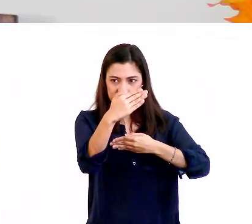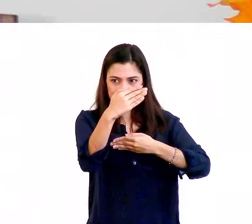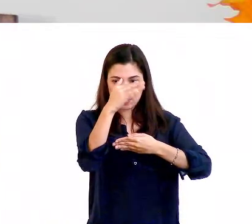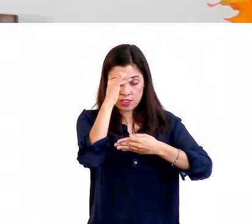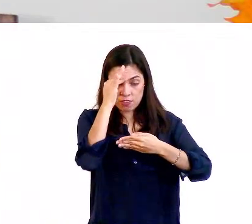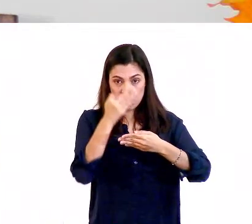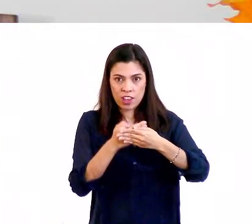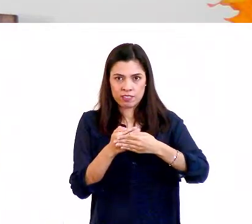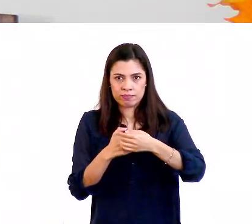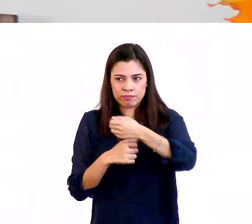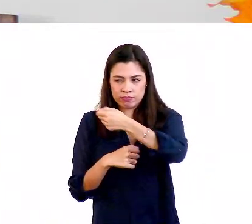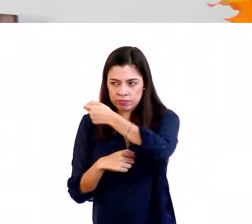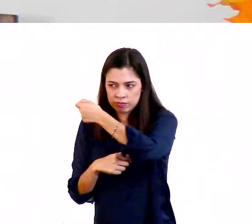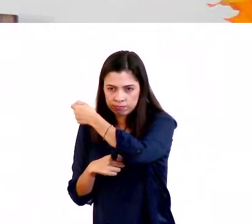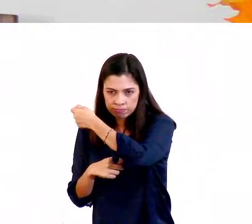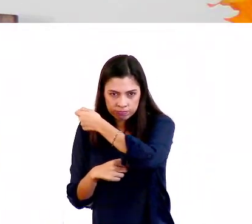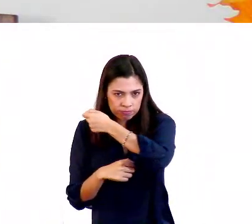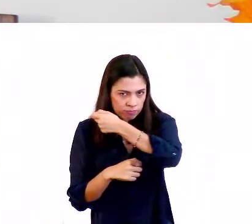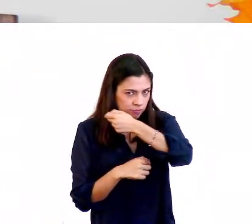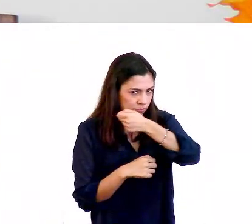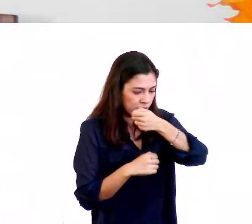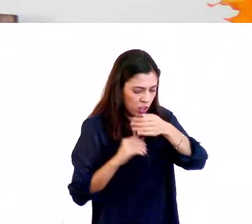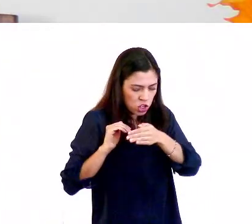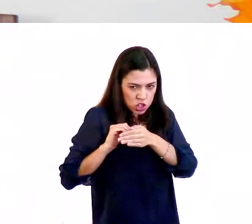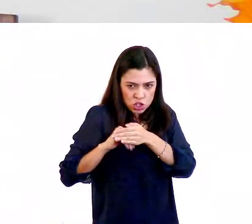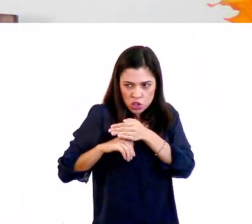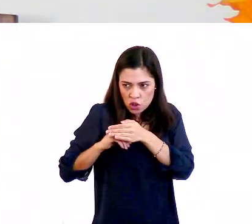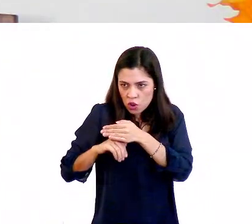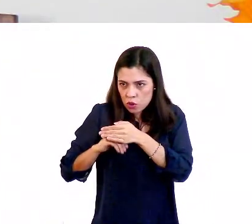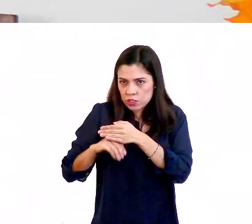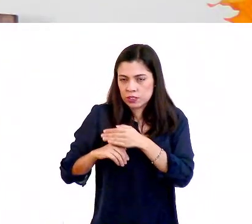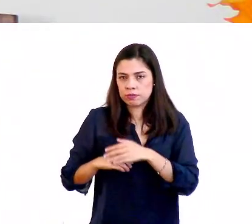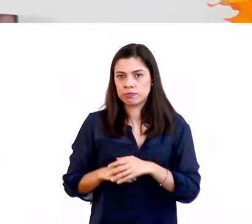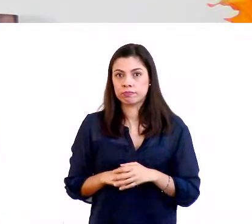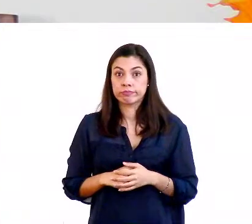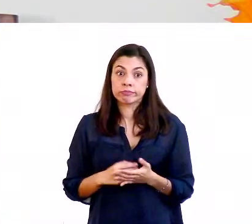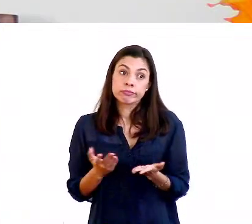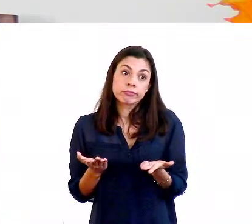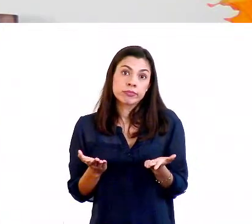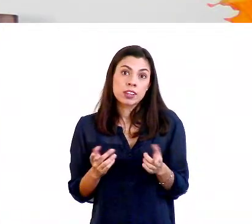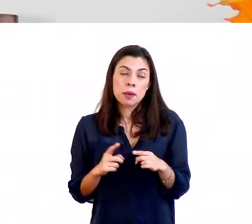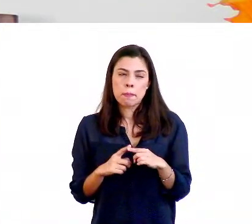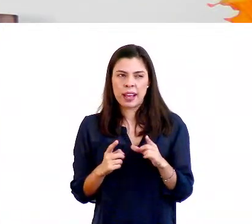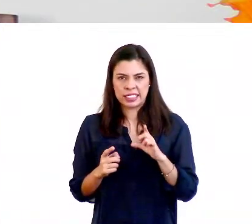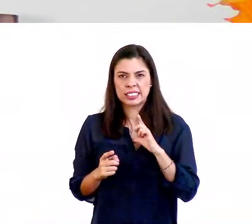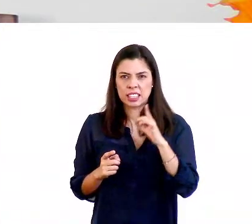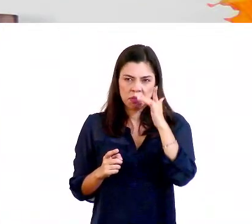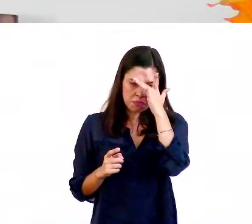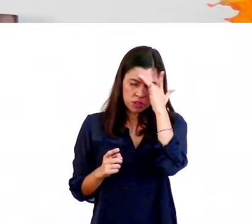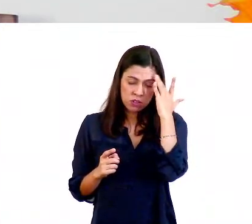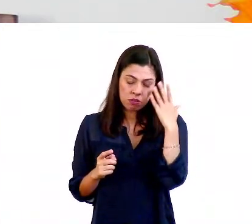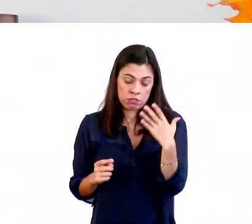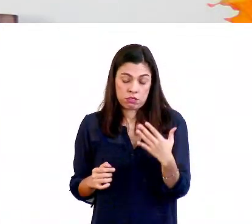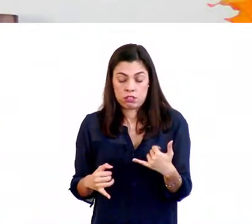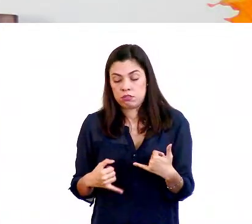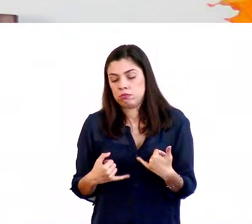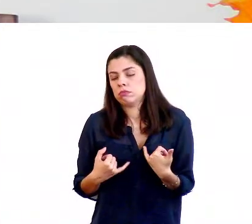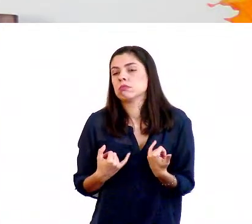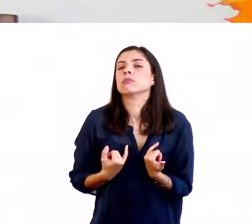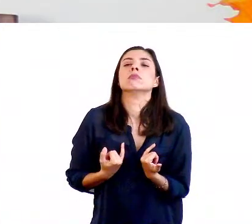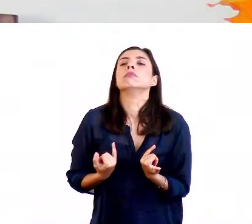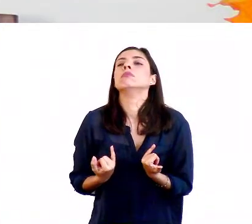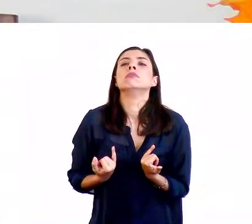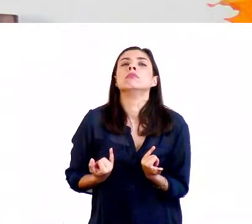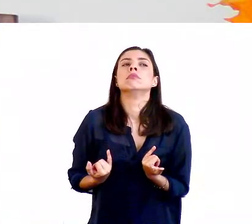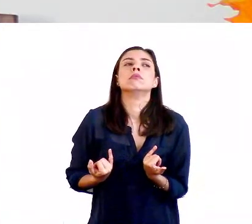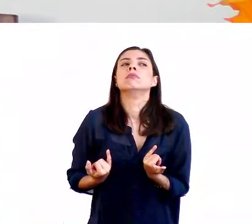do que outras. Outras, talvez, por orgulho, por acharem que elas é que têm que fazer tudo